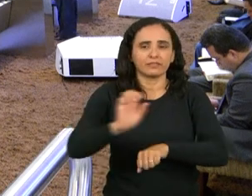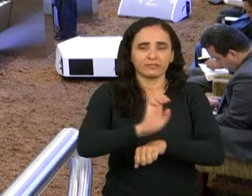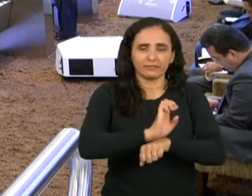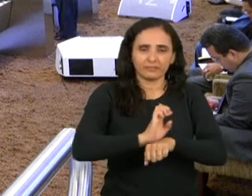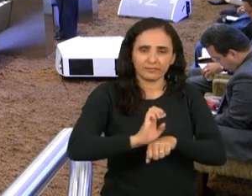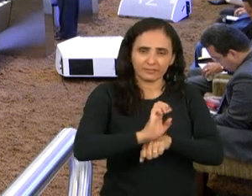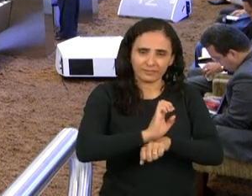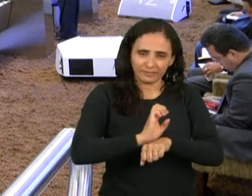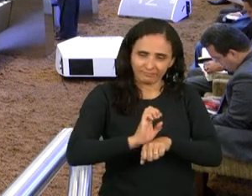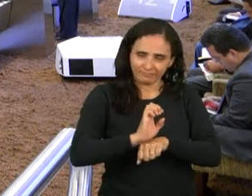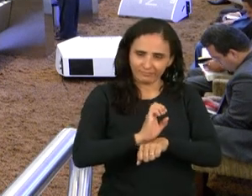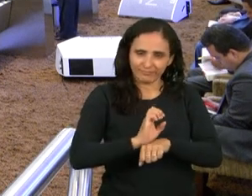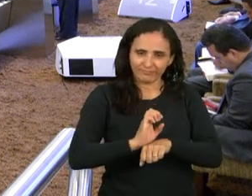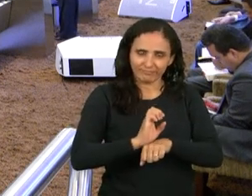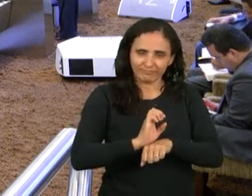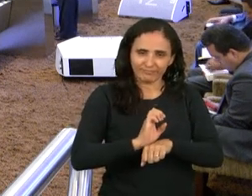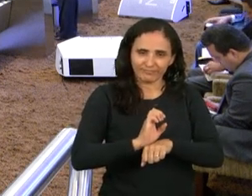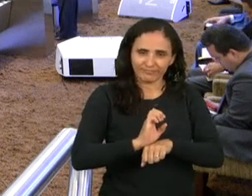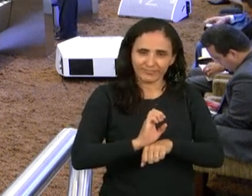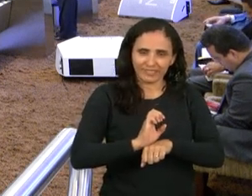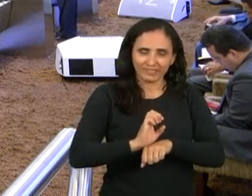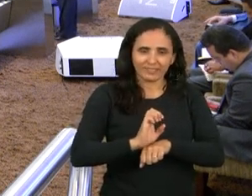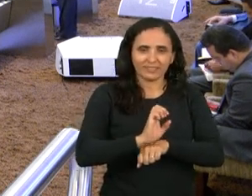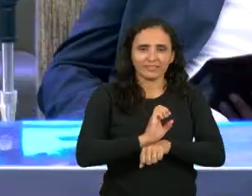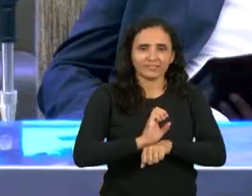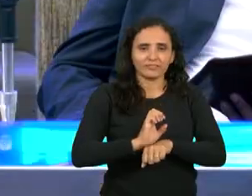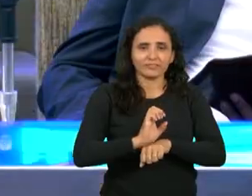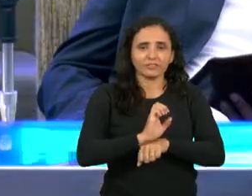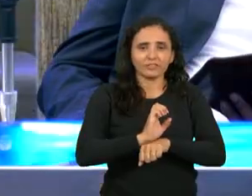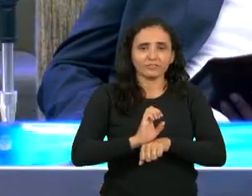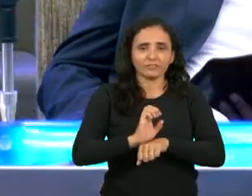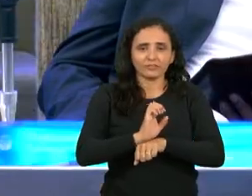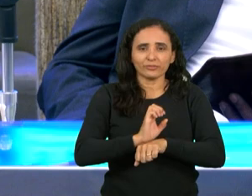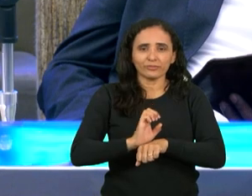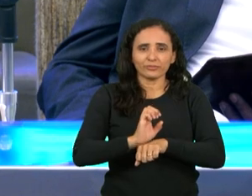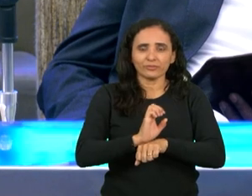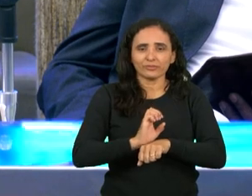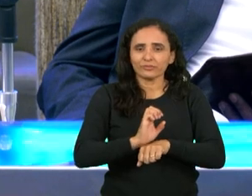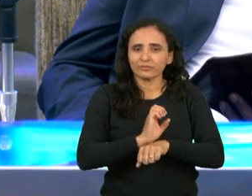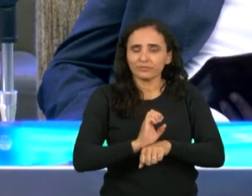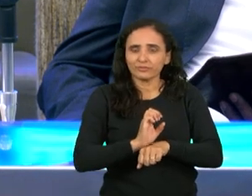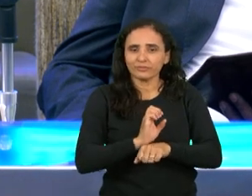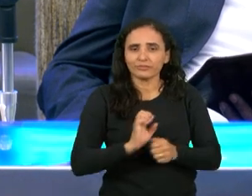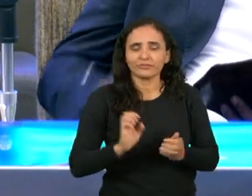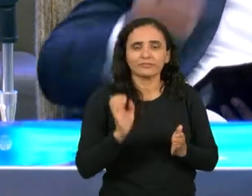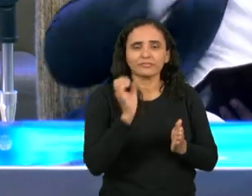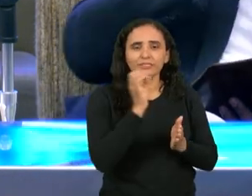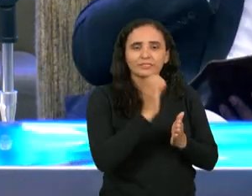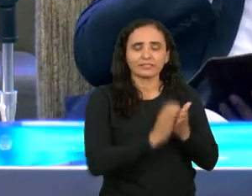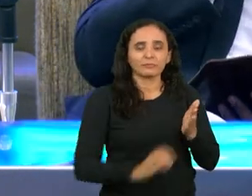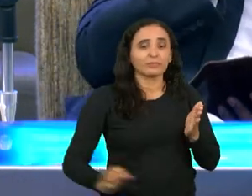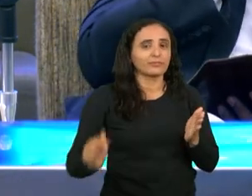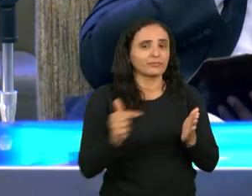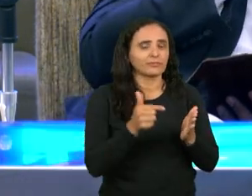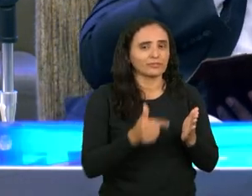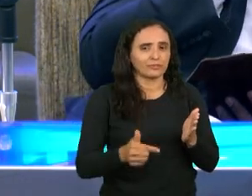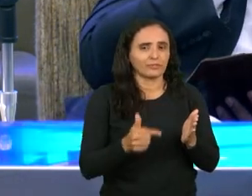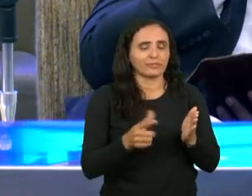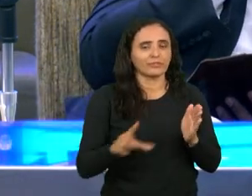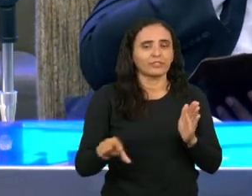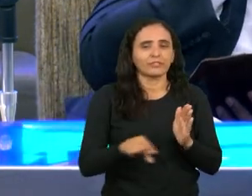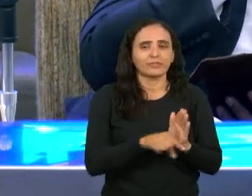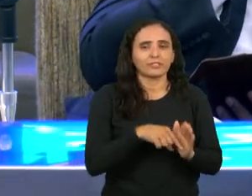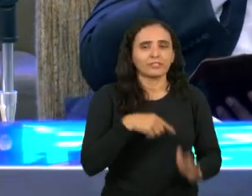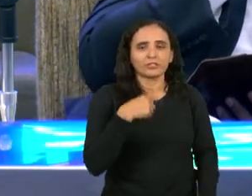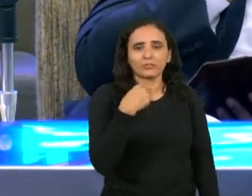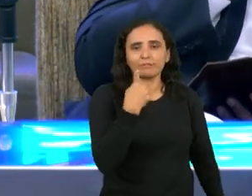Bíblia na epístola de epístola de Paulo aos Efésios Capítulo 2 Versículo